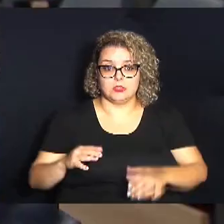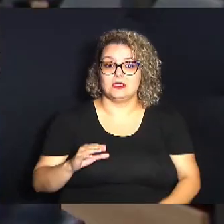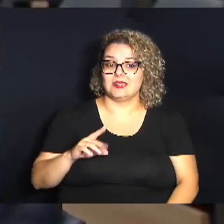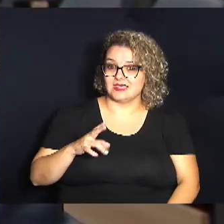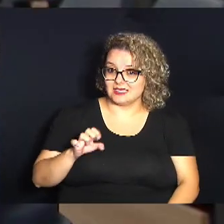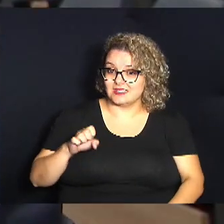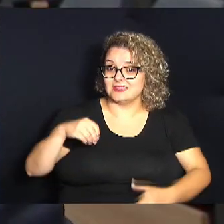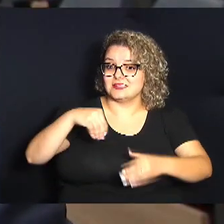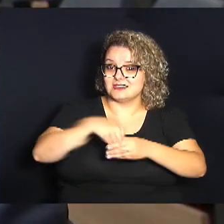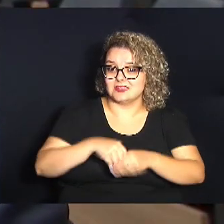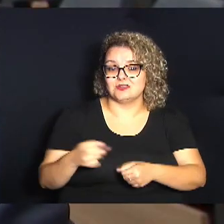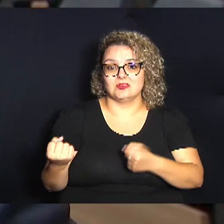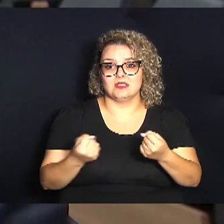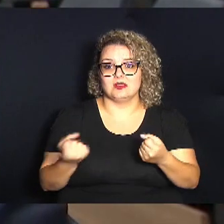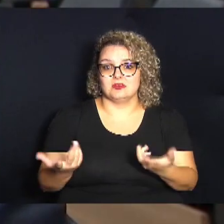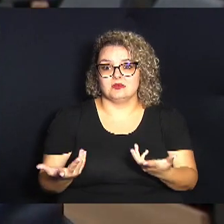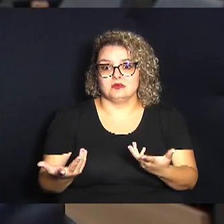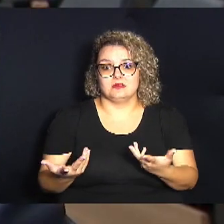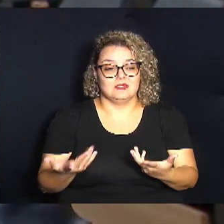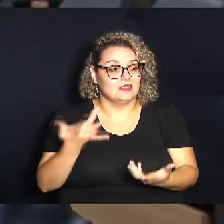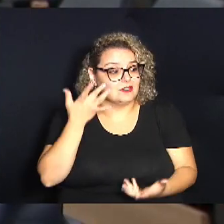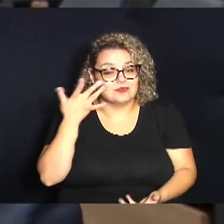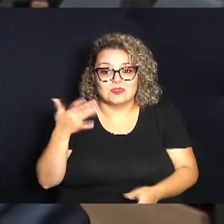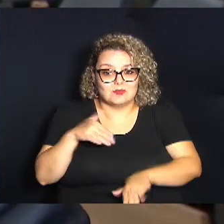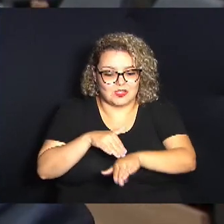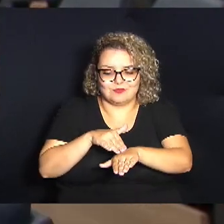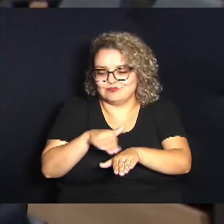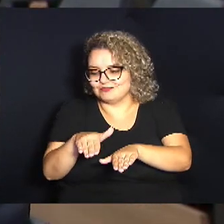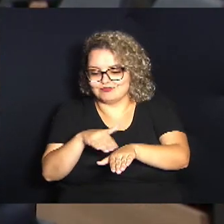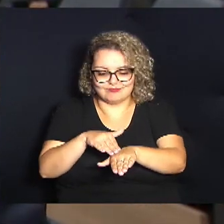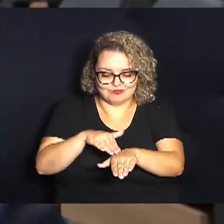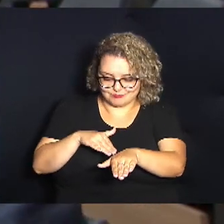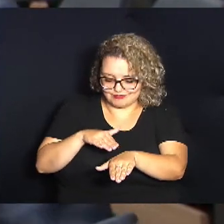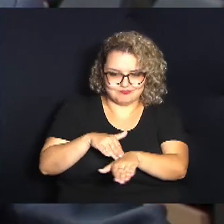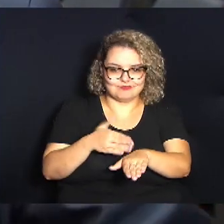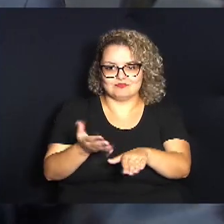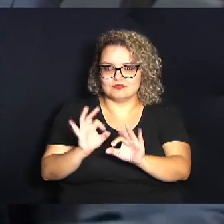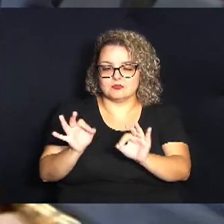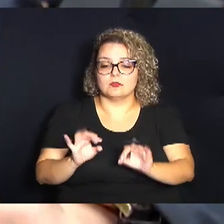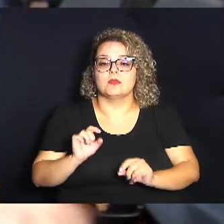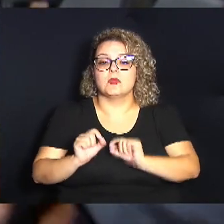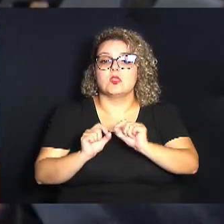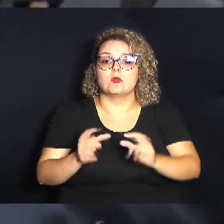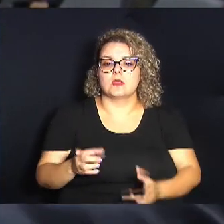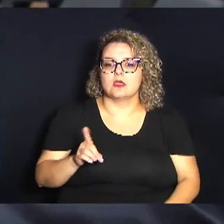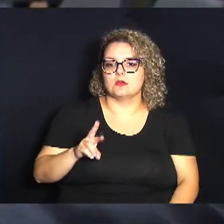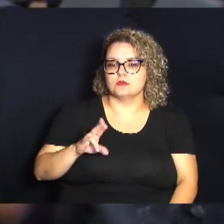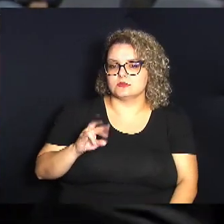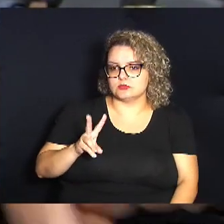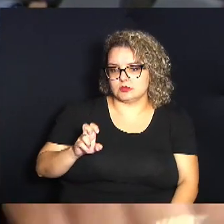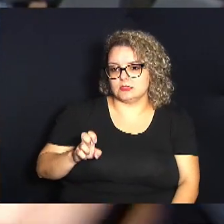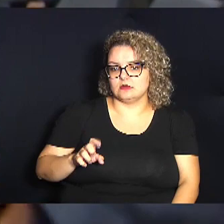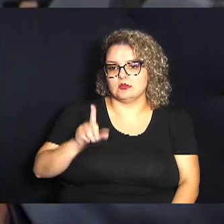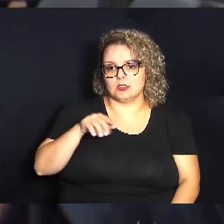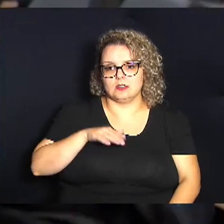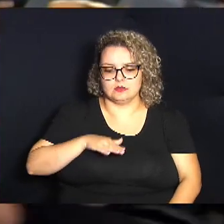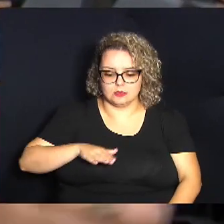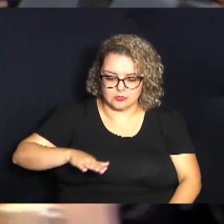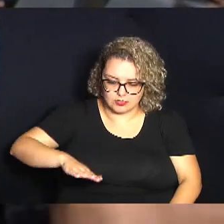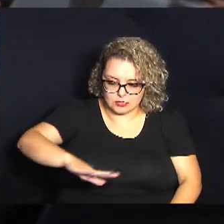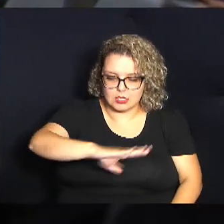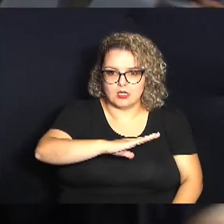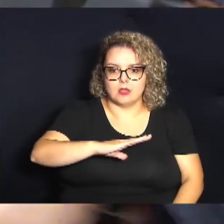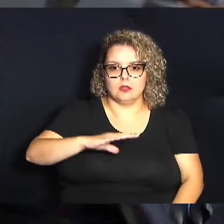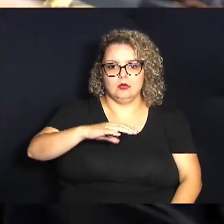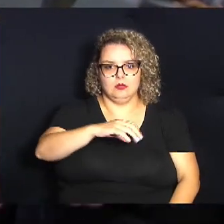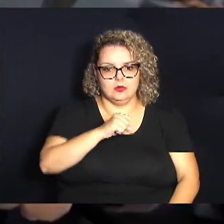veículo. E ele ficou encurralado, não dava para ele sair, porque estava preso. O que é o drive-thru? Que é justamente girar, passar, pegar